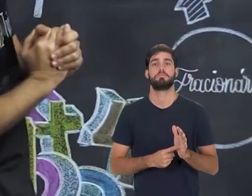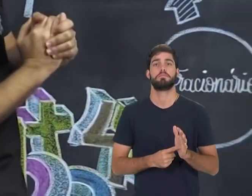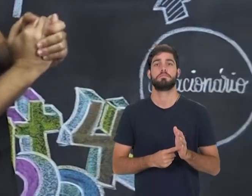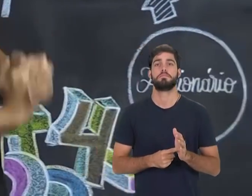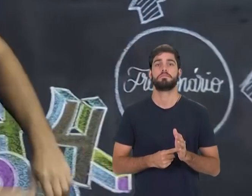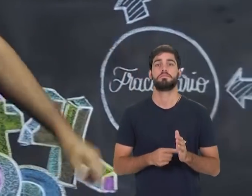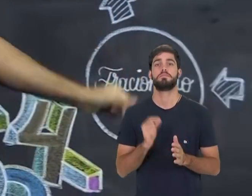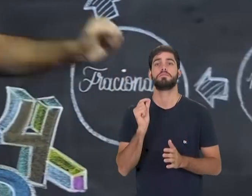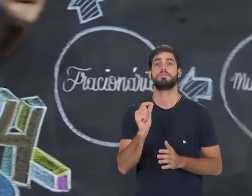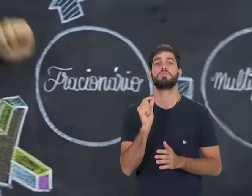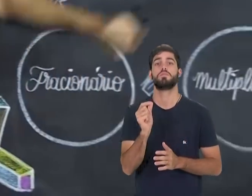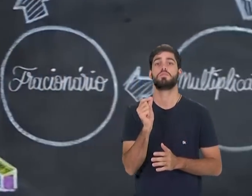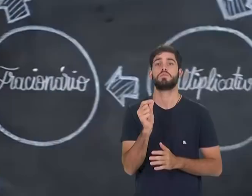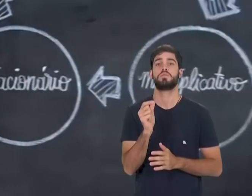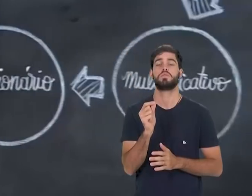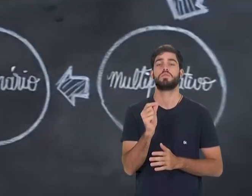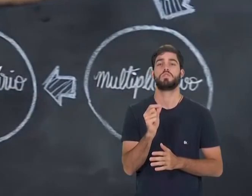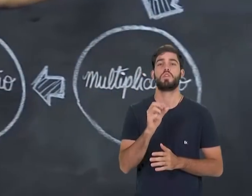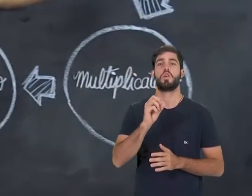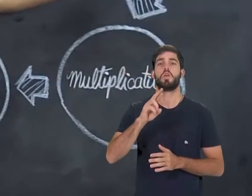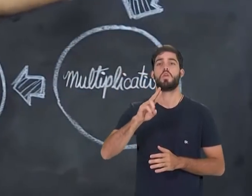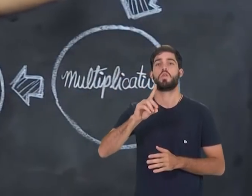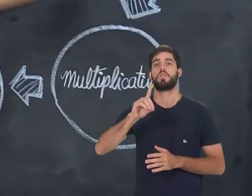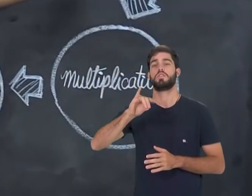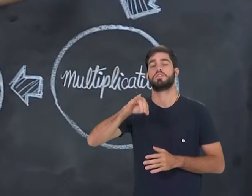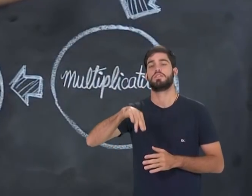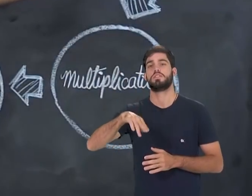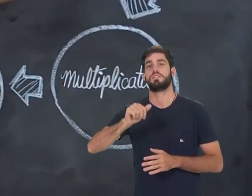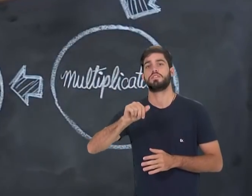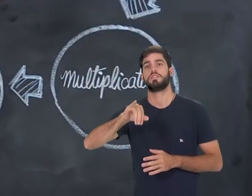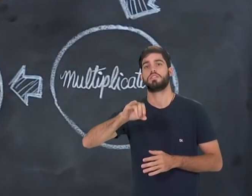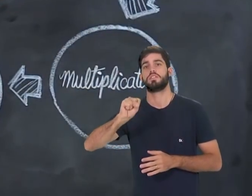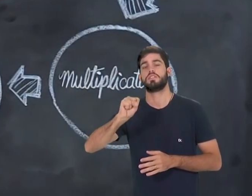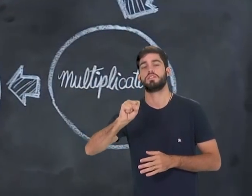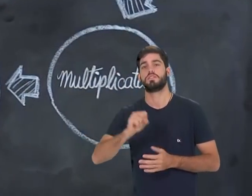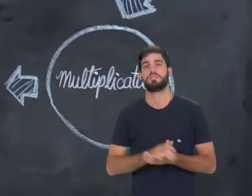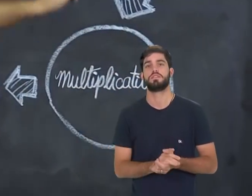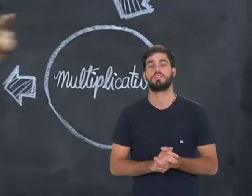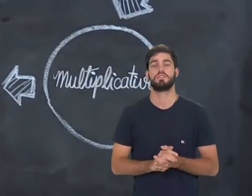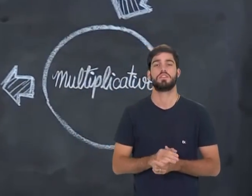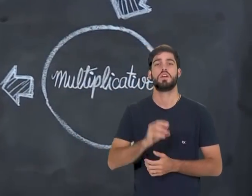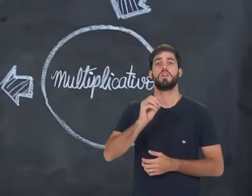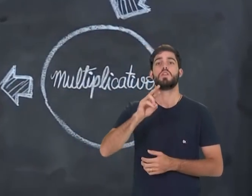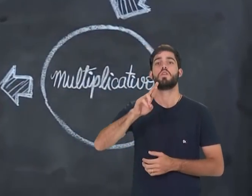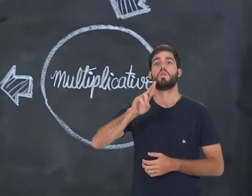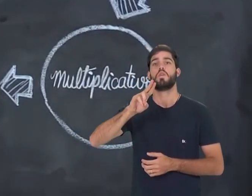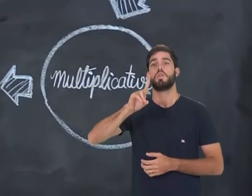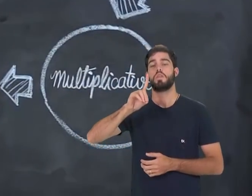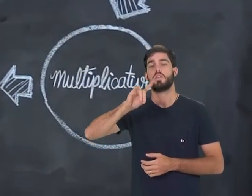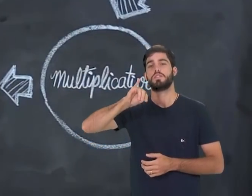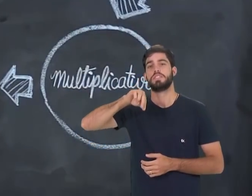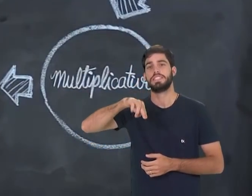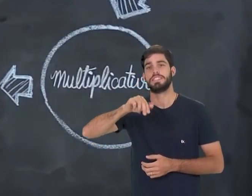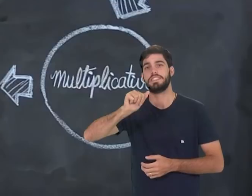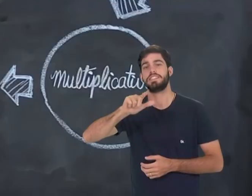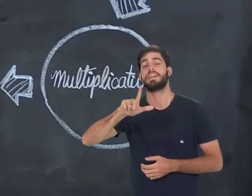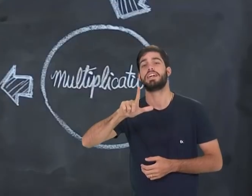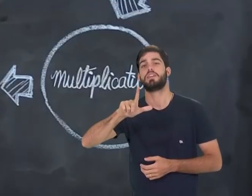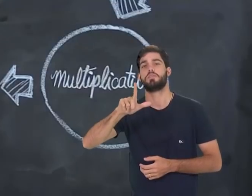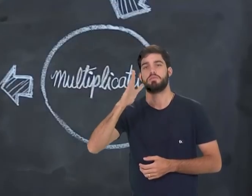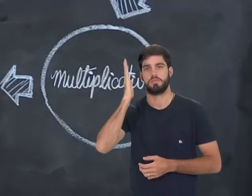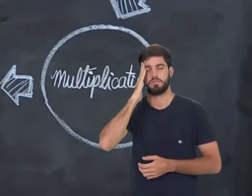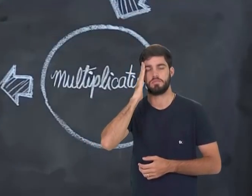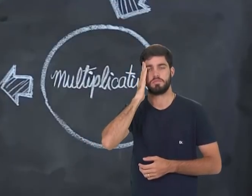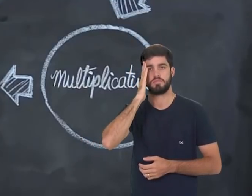os numerais chamados de numerais ordinais. Não vai confundir com outro nome da língua, hein? É ordinal. Os números